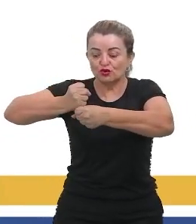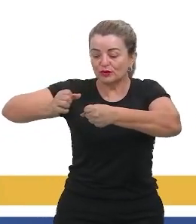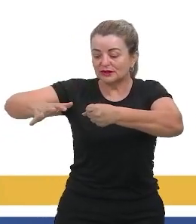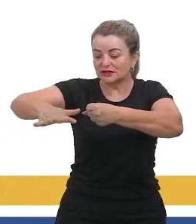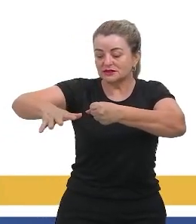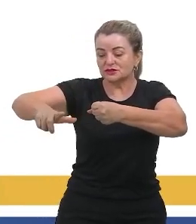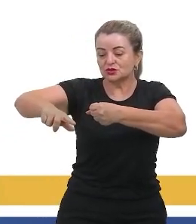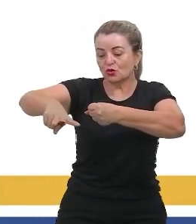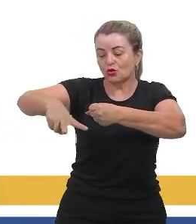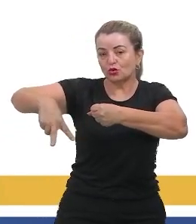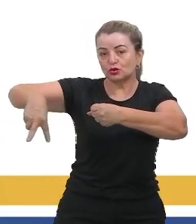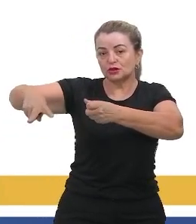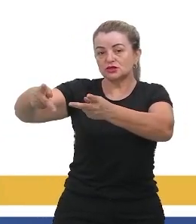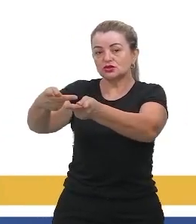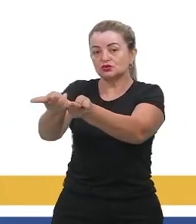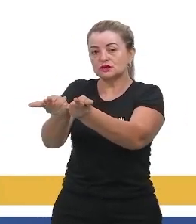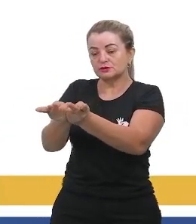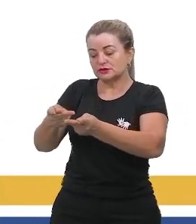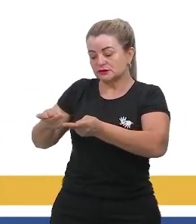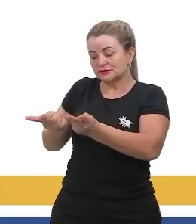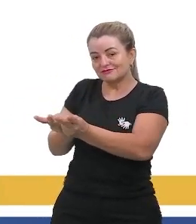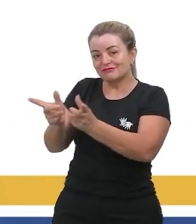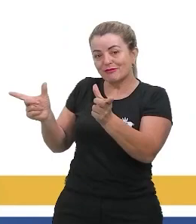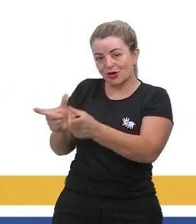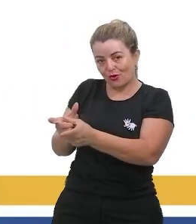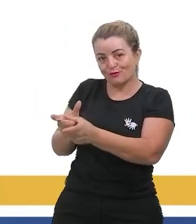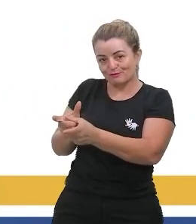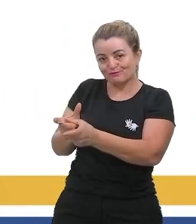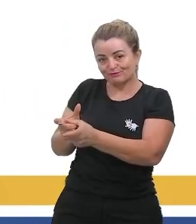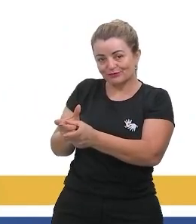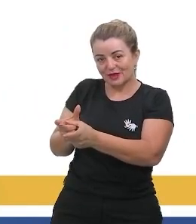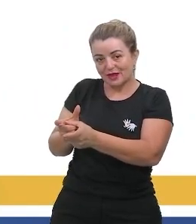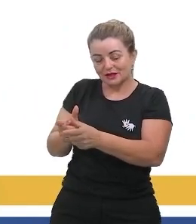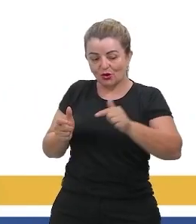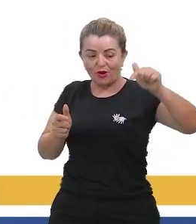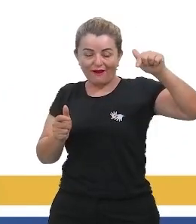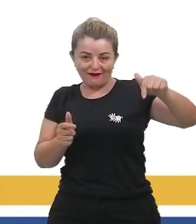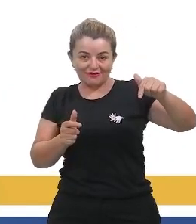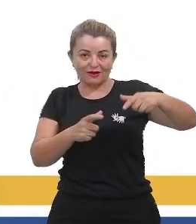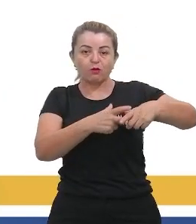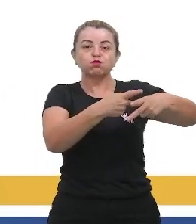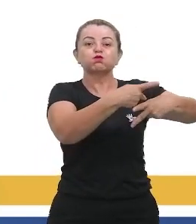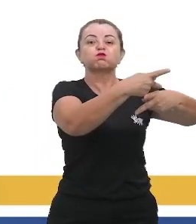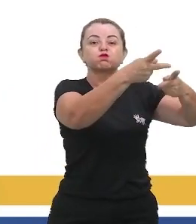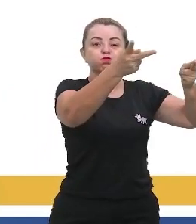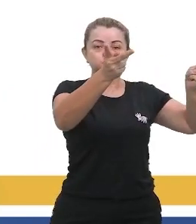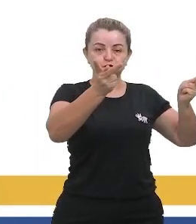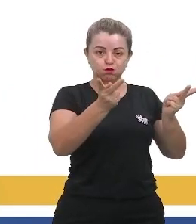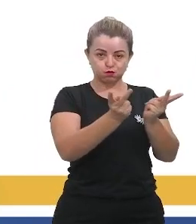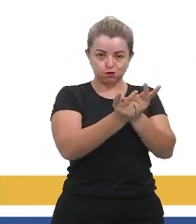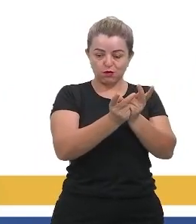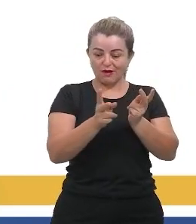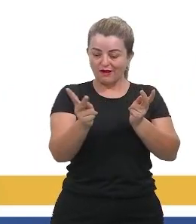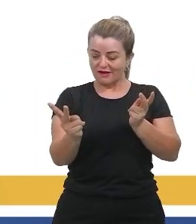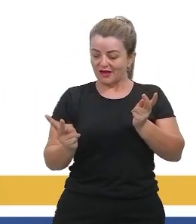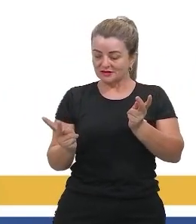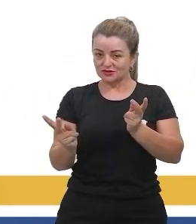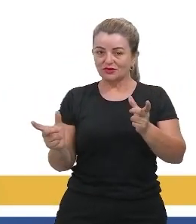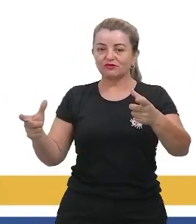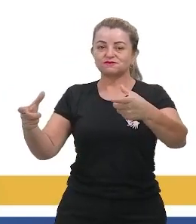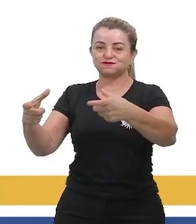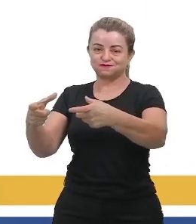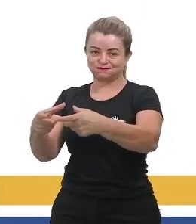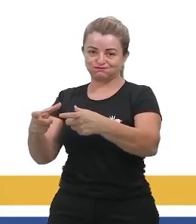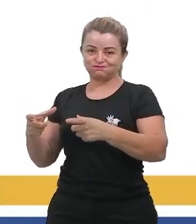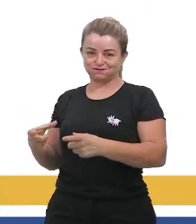duas pizzas. Então, automaticamente eu vou cancelar a letra B, tá bom? A letra C é um absurdo também, né? Não tem como você levar